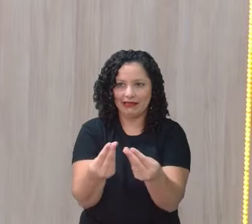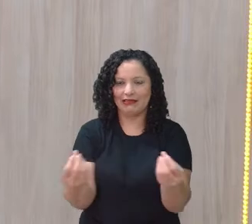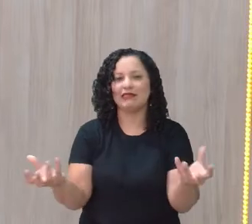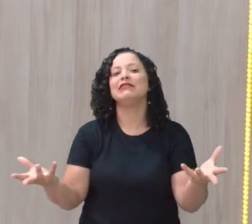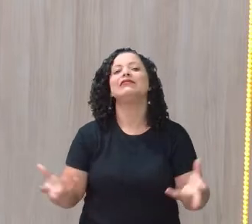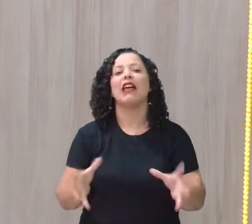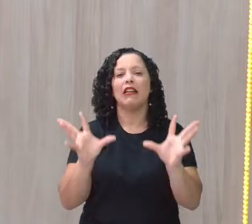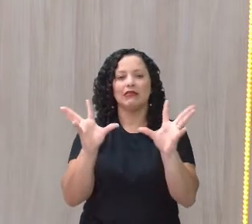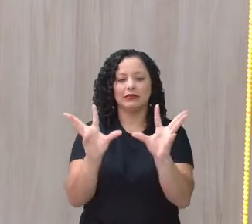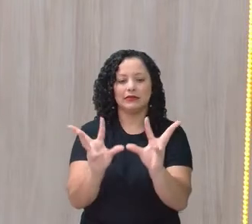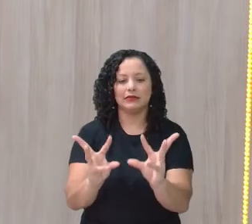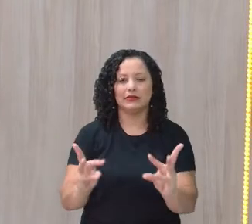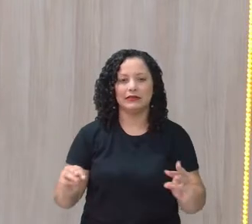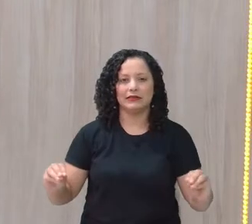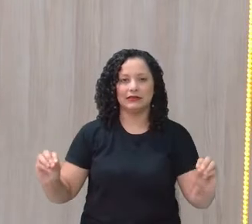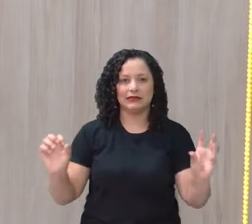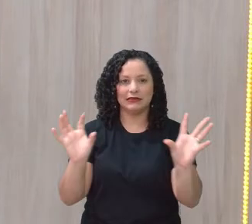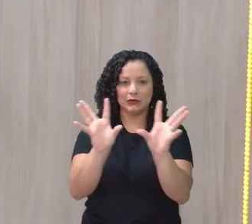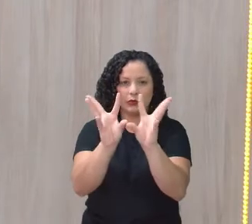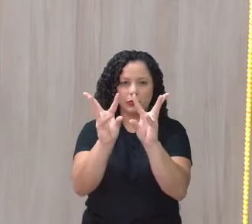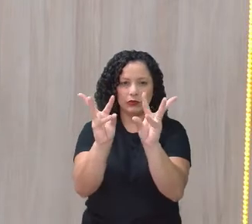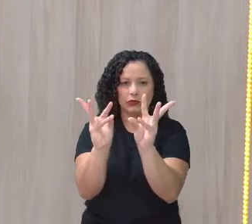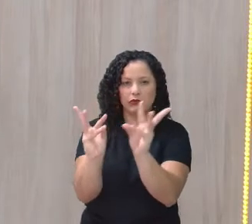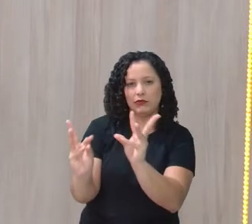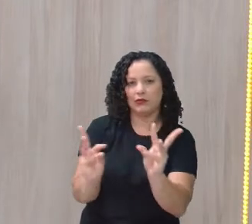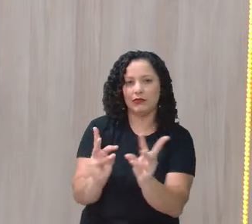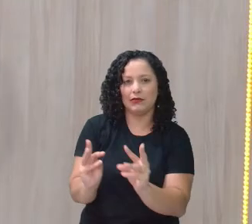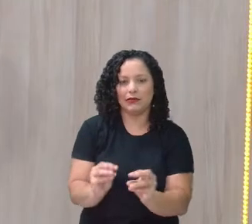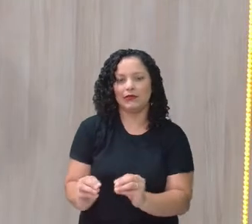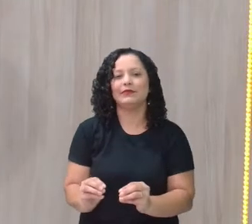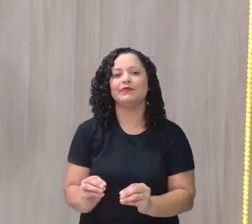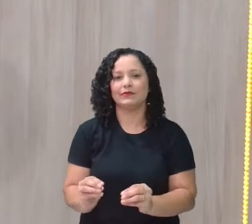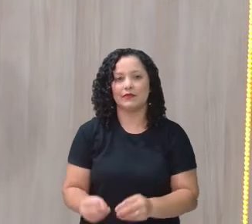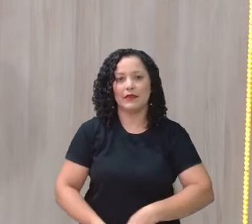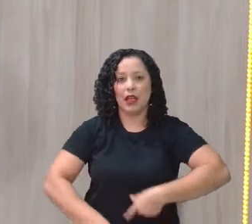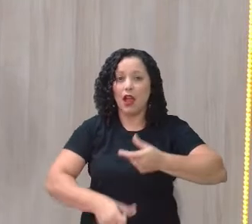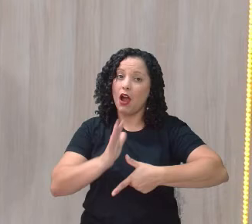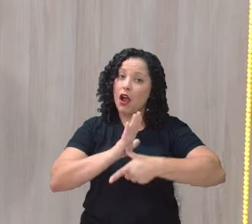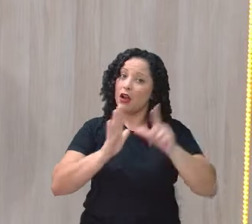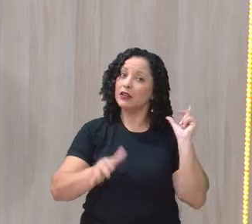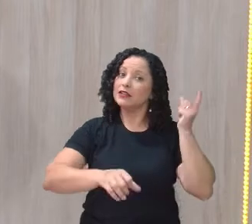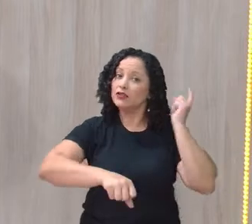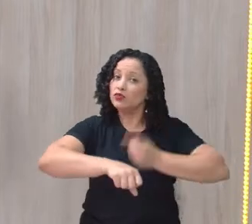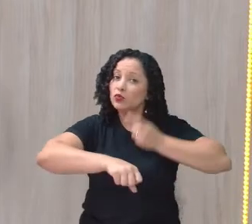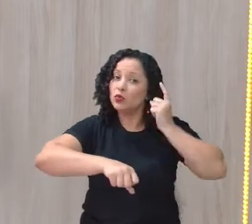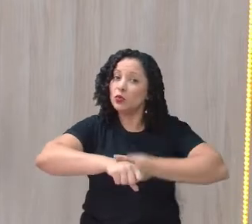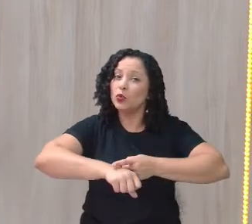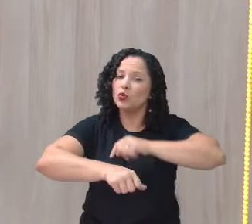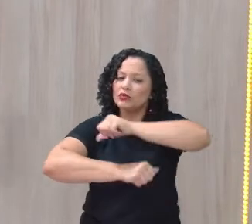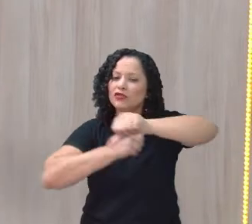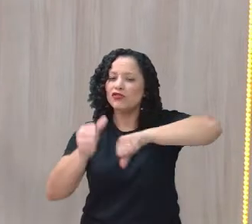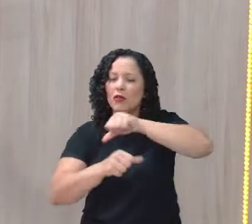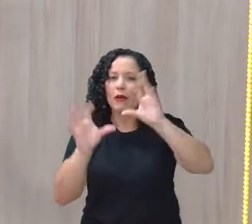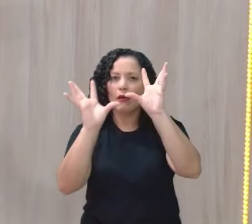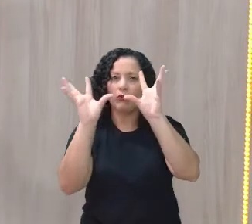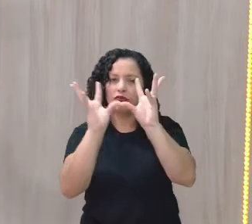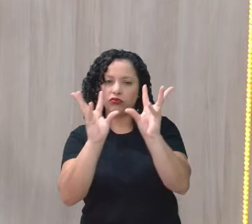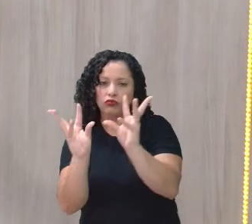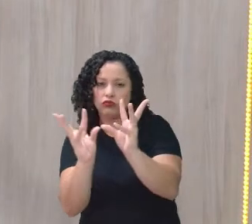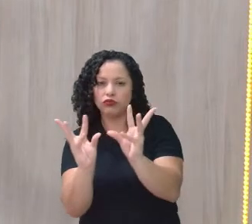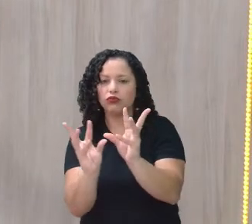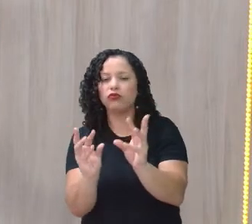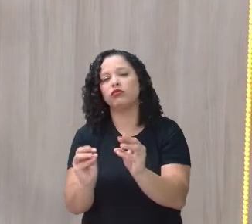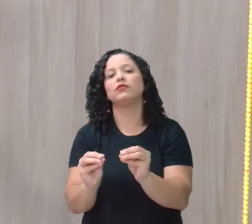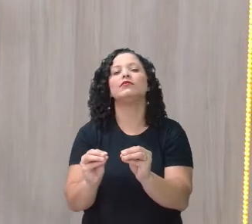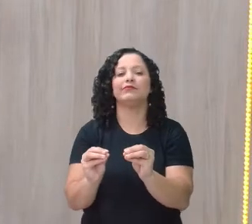Passando ali, tirando aquela camada sólida, deixando ela bem dissolvida. Também é comum acontecer isso